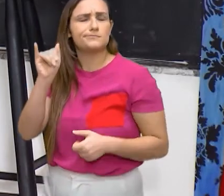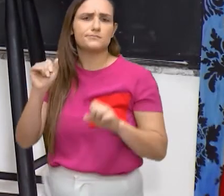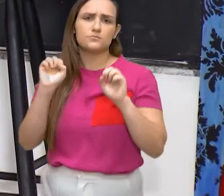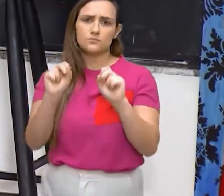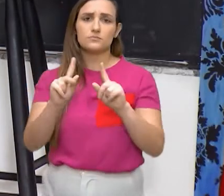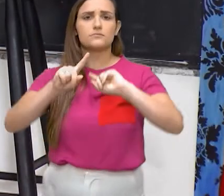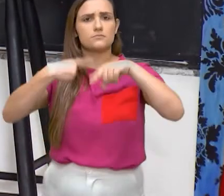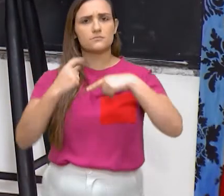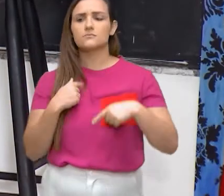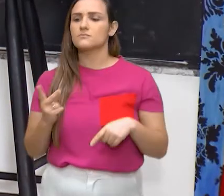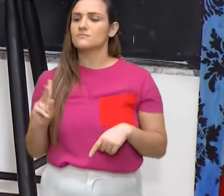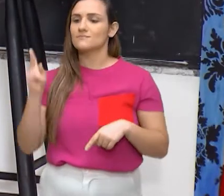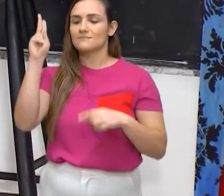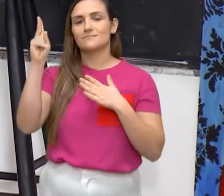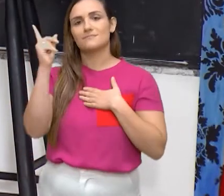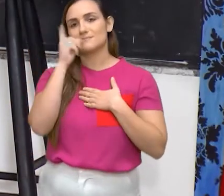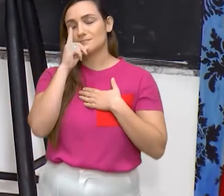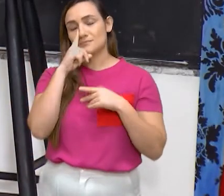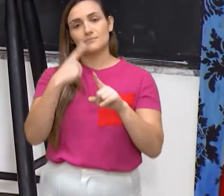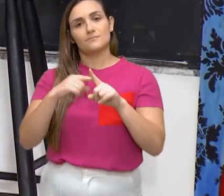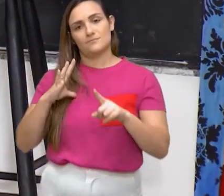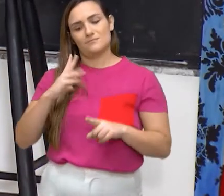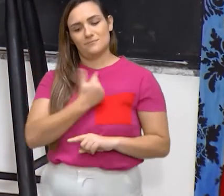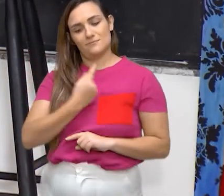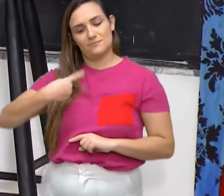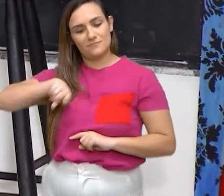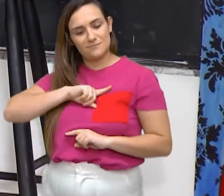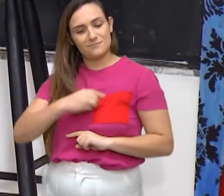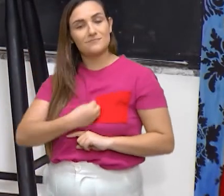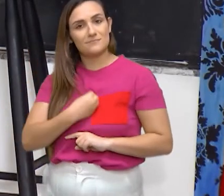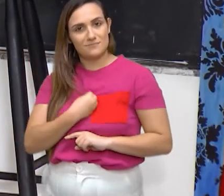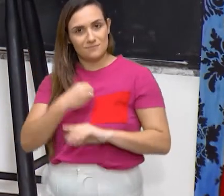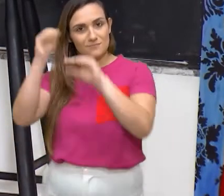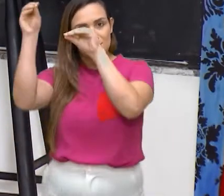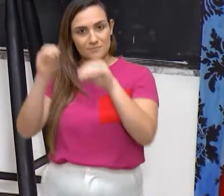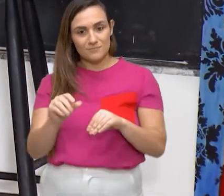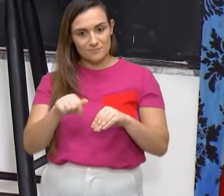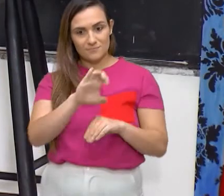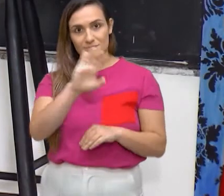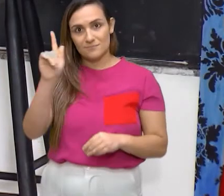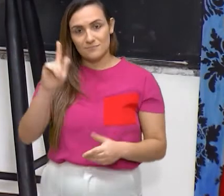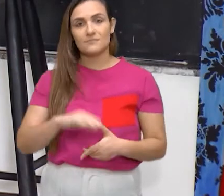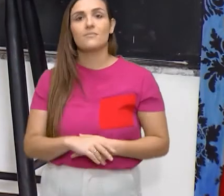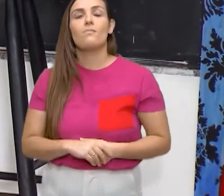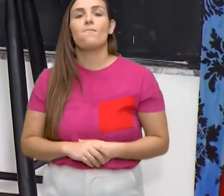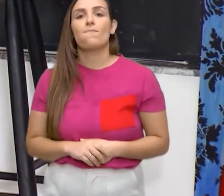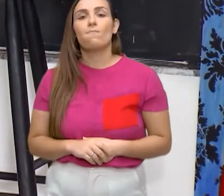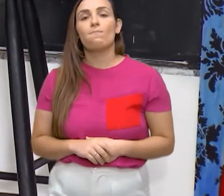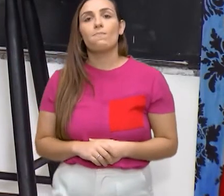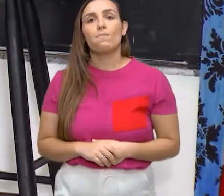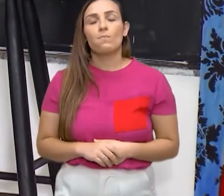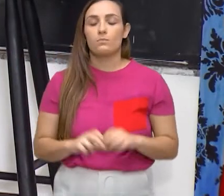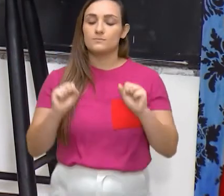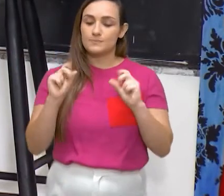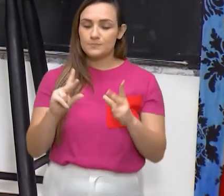aprendi a valorizar muito mais a minha mãe, porque eu sei que ela salvou as nossas vidas vindo para Campo Grande,